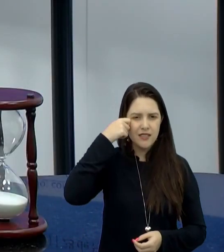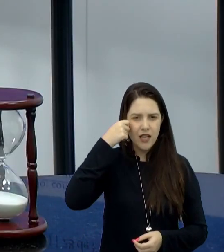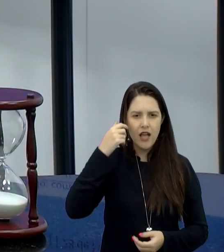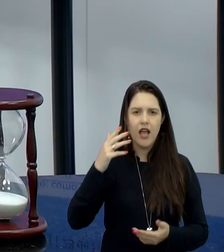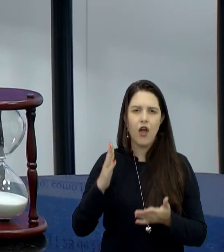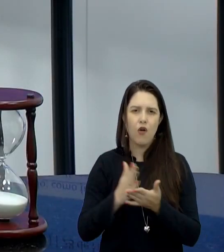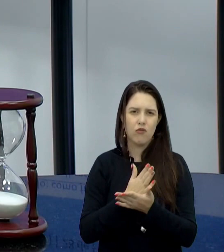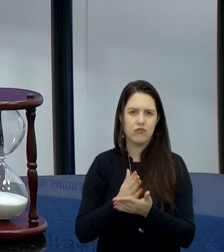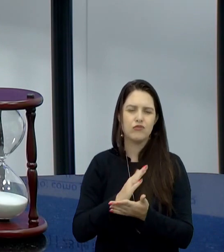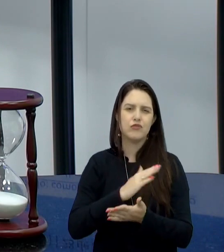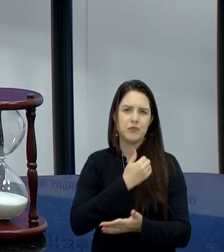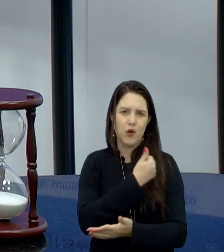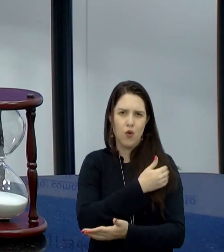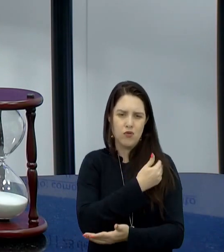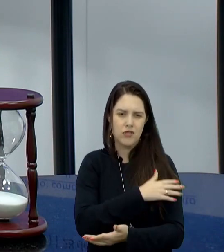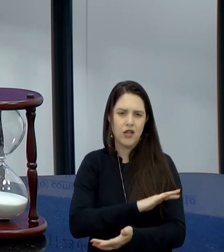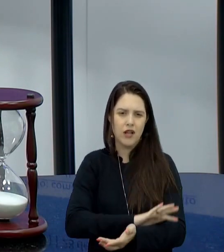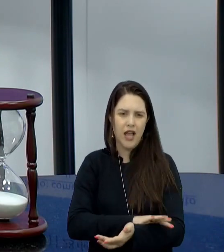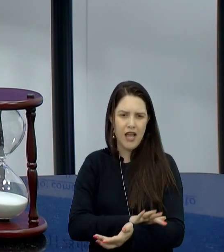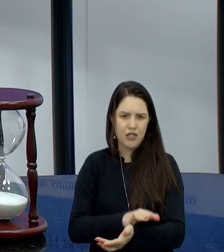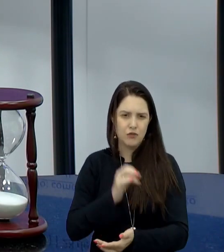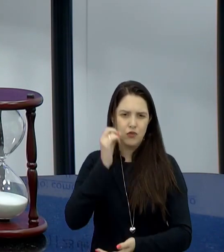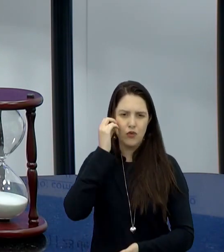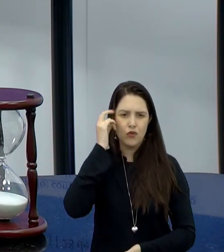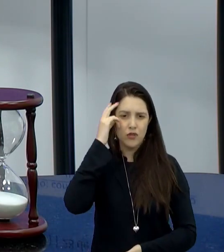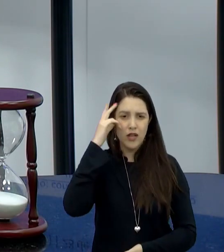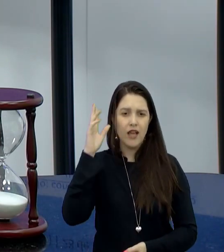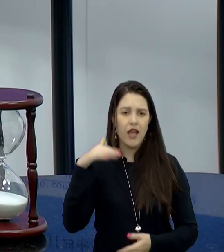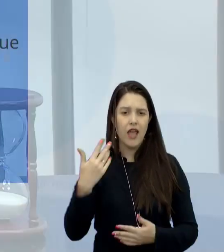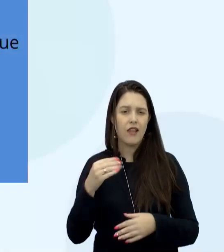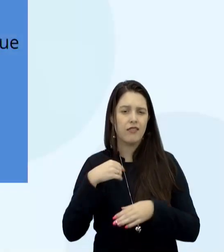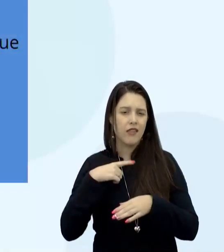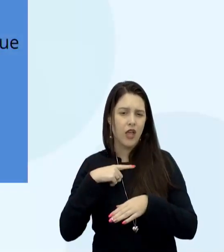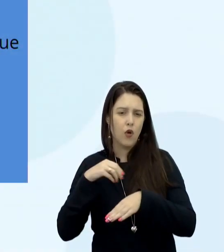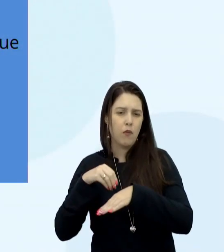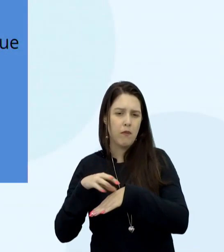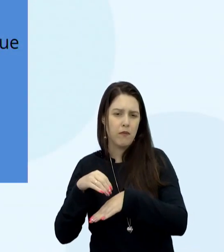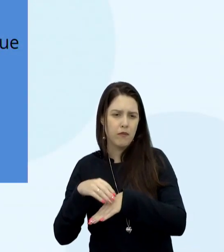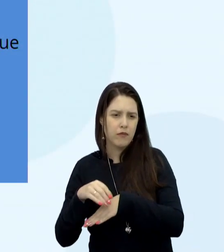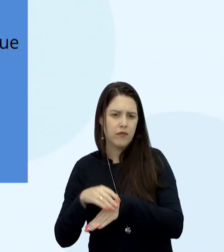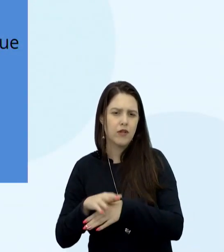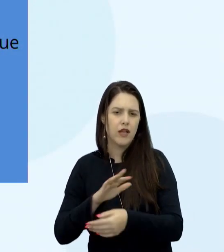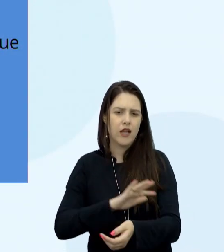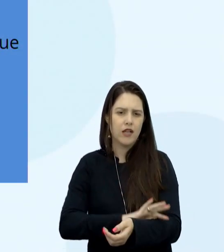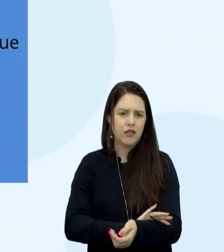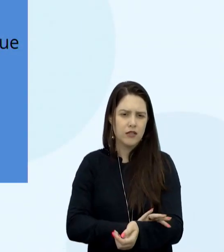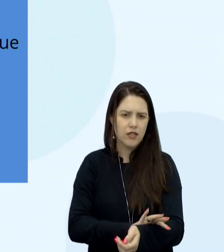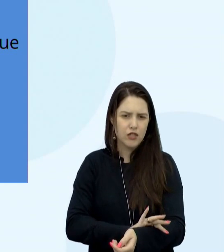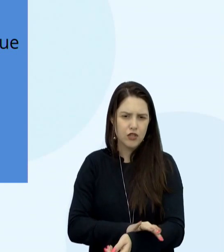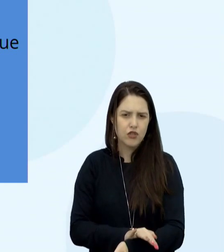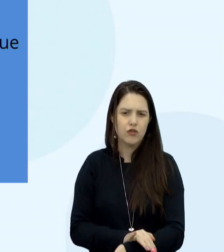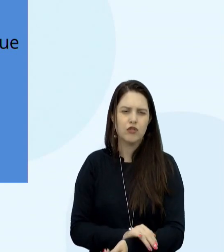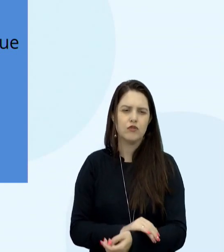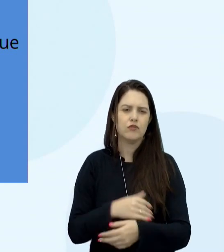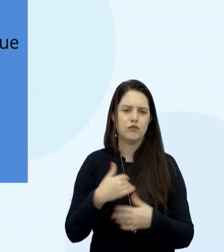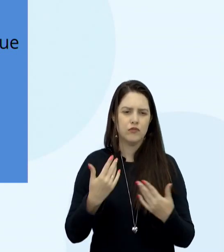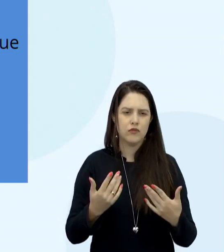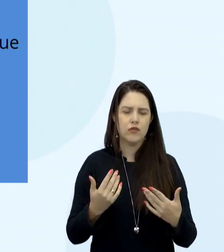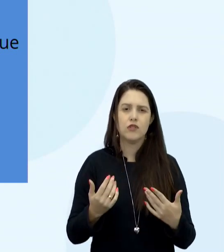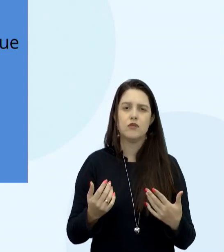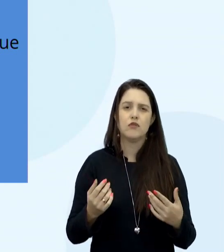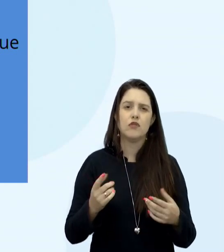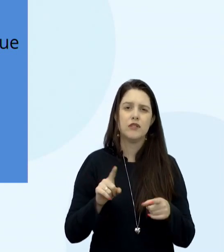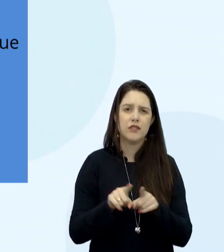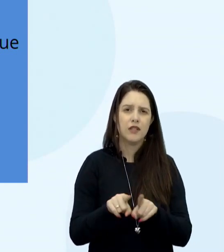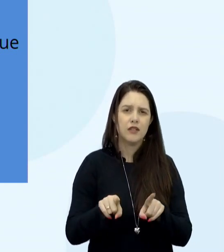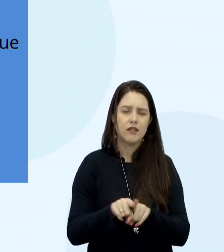esse racismo estrutural. E aí nós encontramos essa notícia, né, que existe um racismo digitalizado, né, que os algoritmos